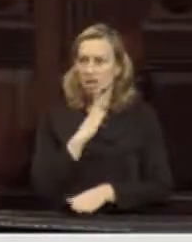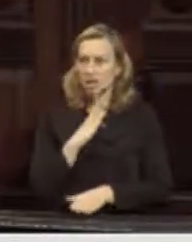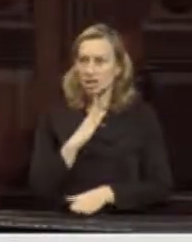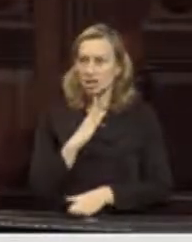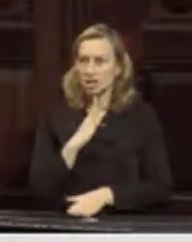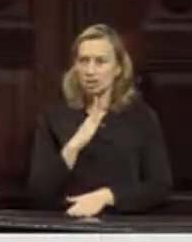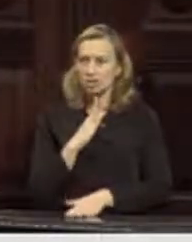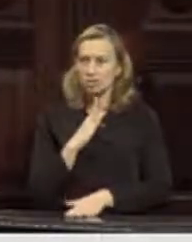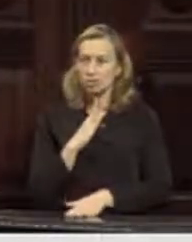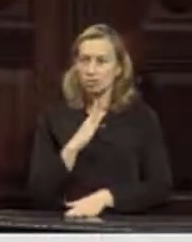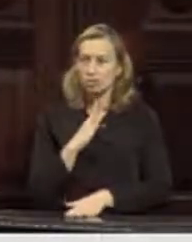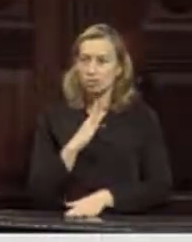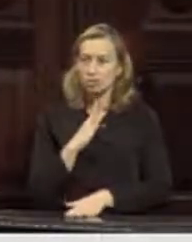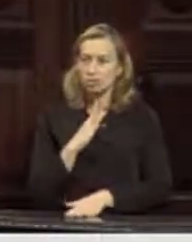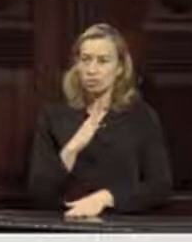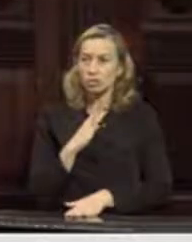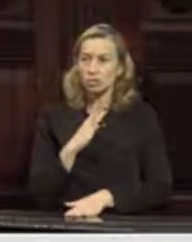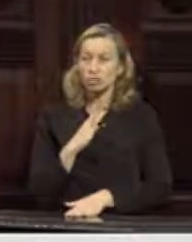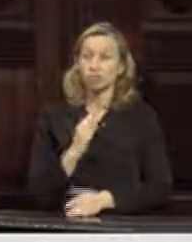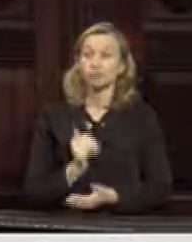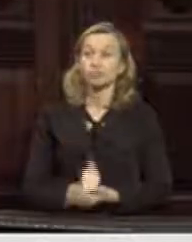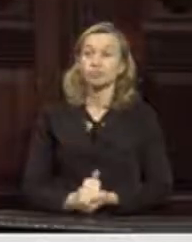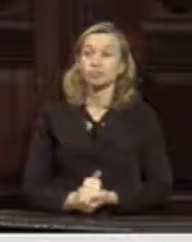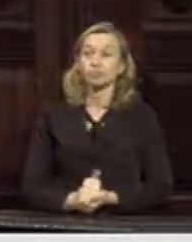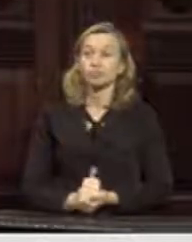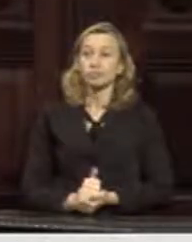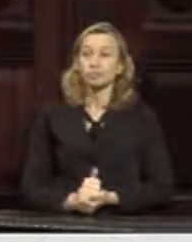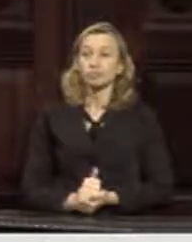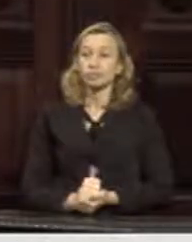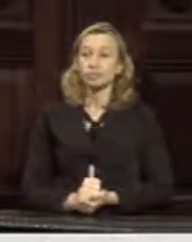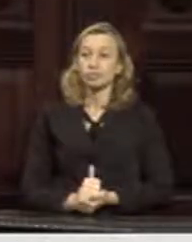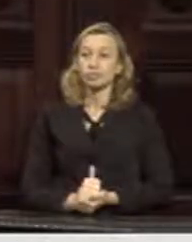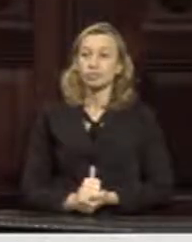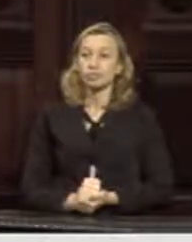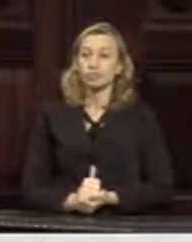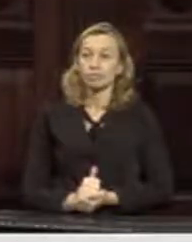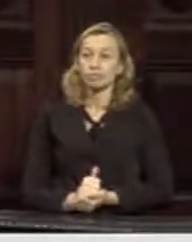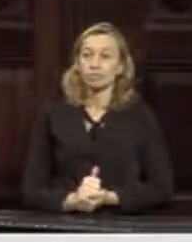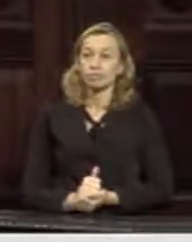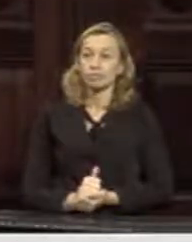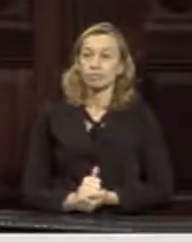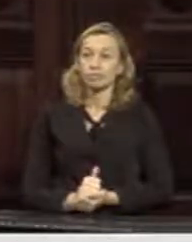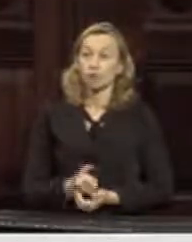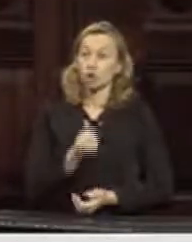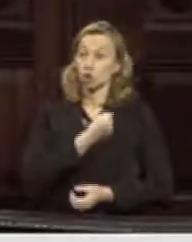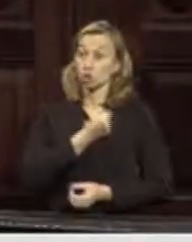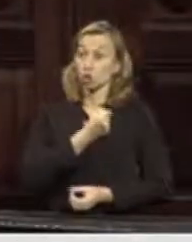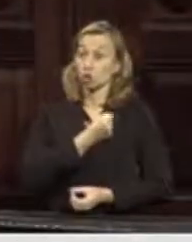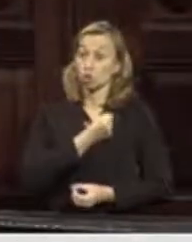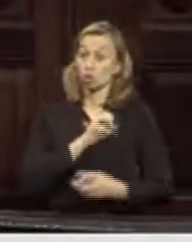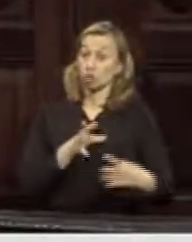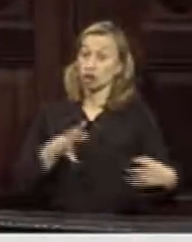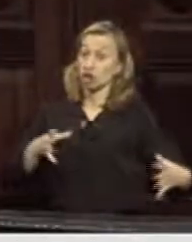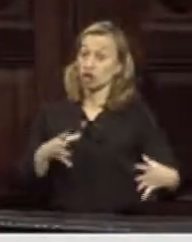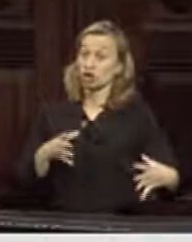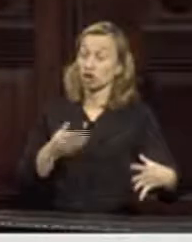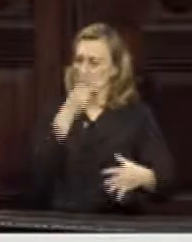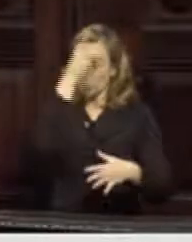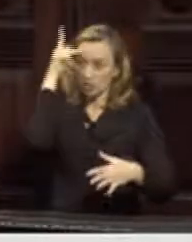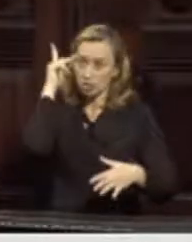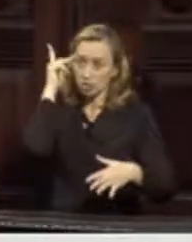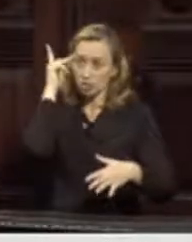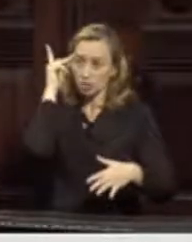praticamente campeão mundial de acidentes de trabalho e de adoecimento